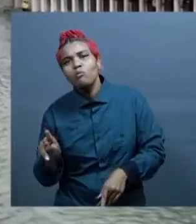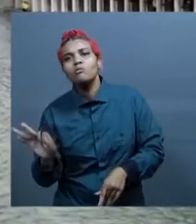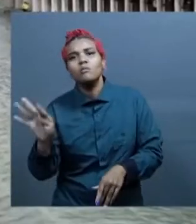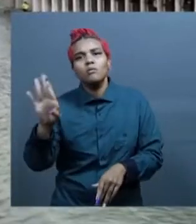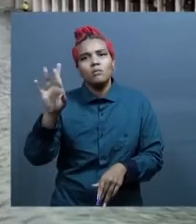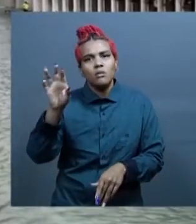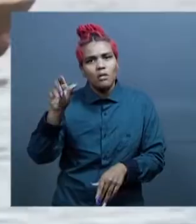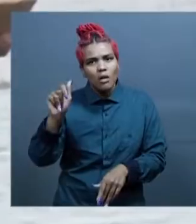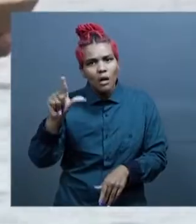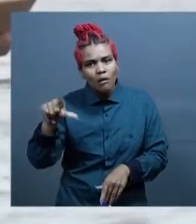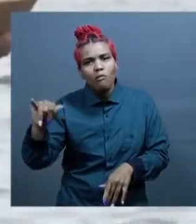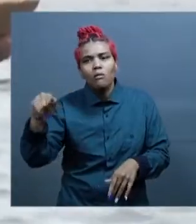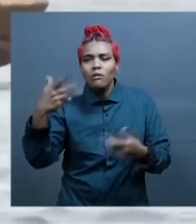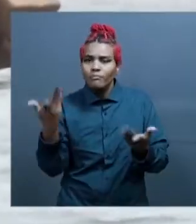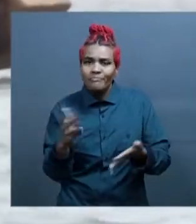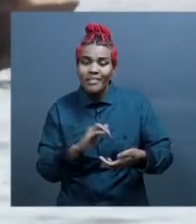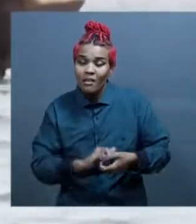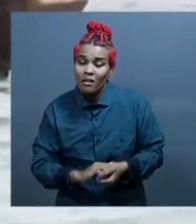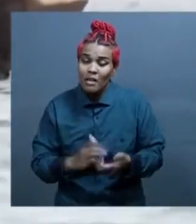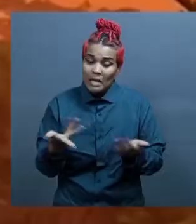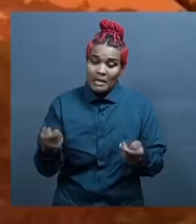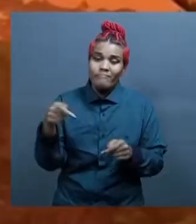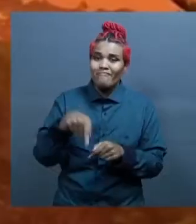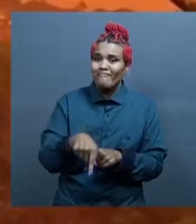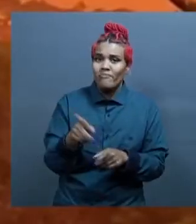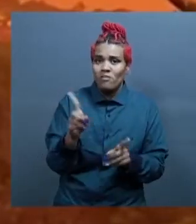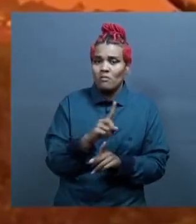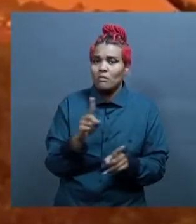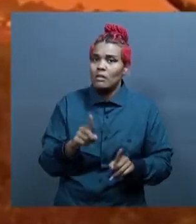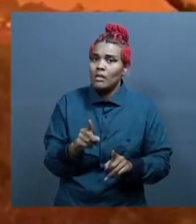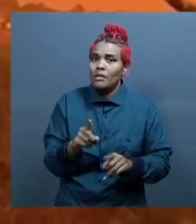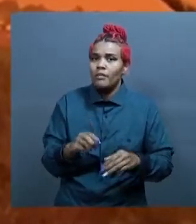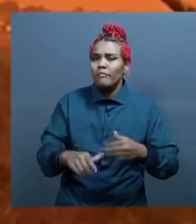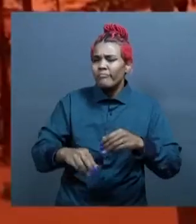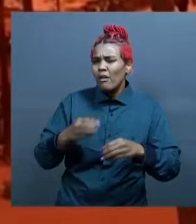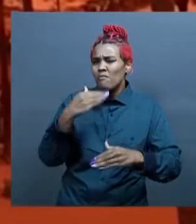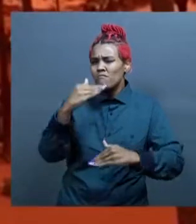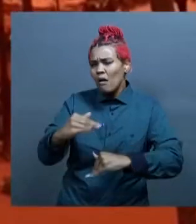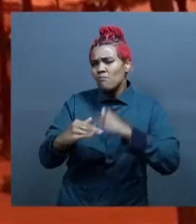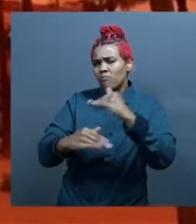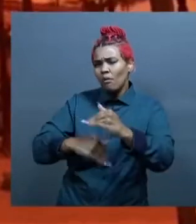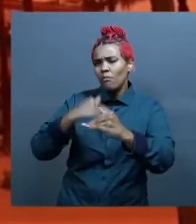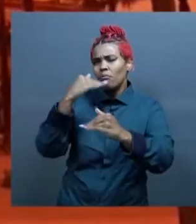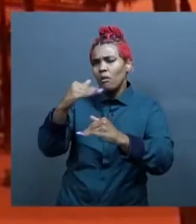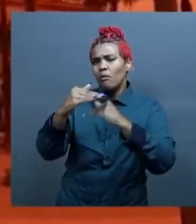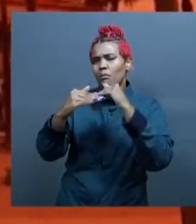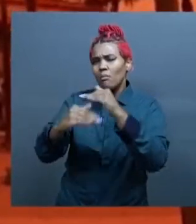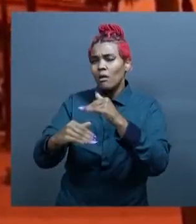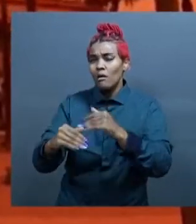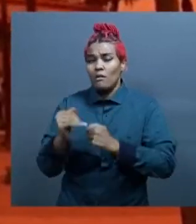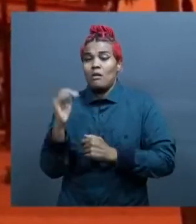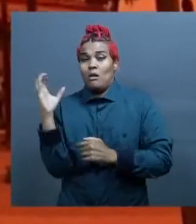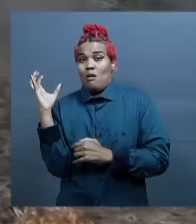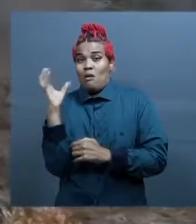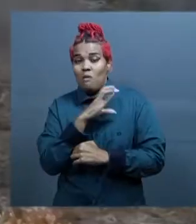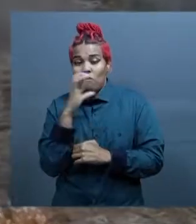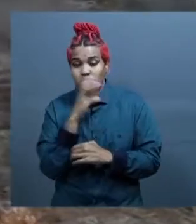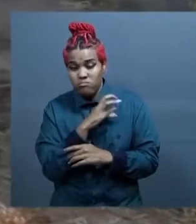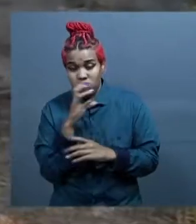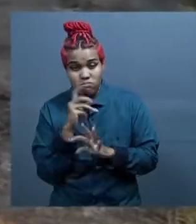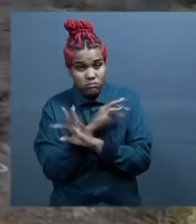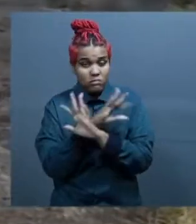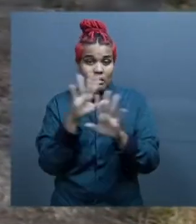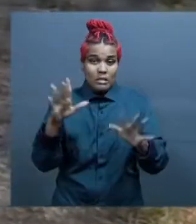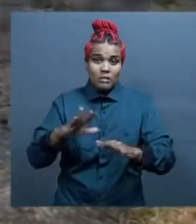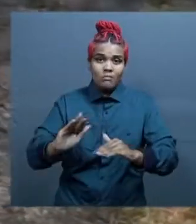a tendência é que os eventos extremos sejam cada vez mais intensos e cada vez mais